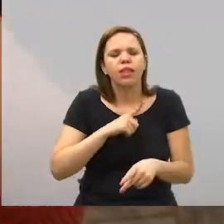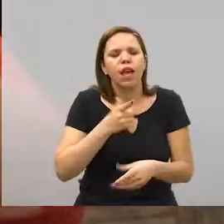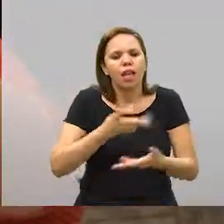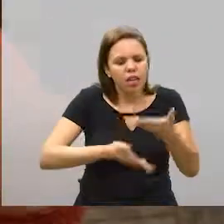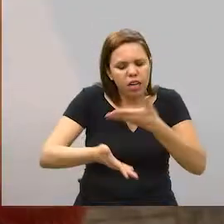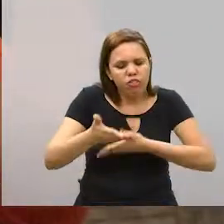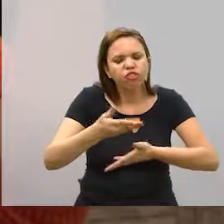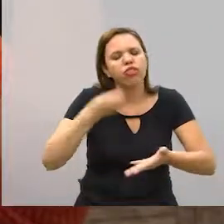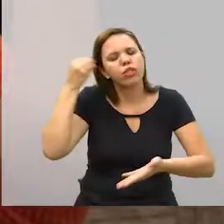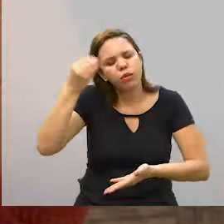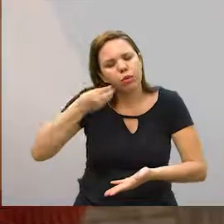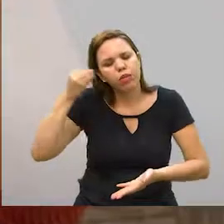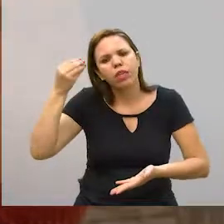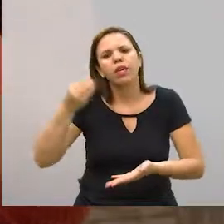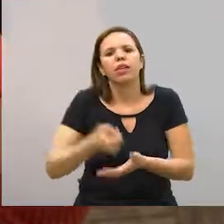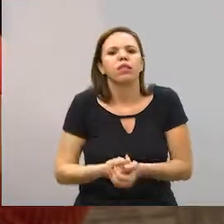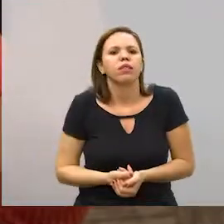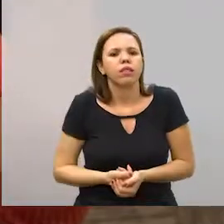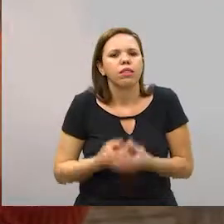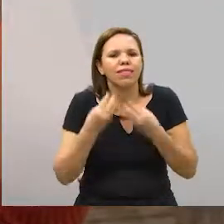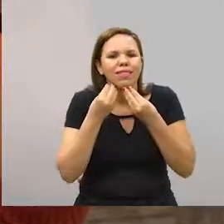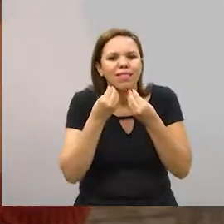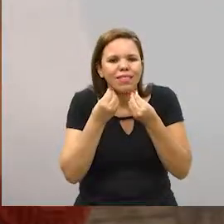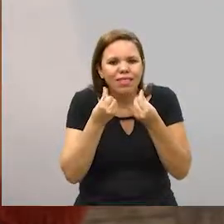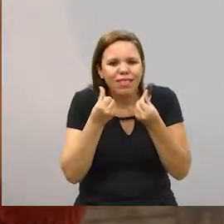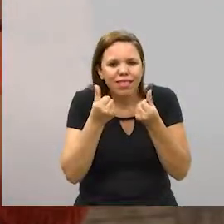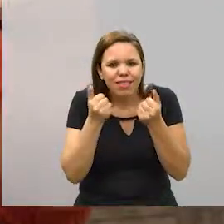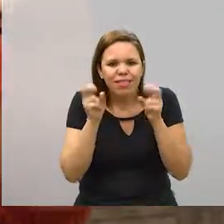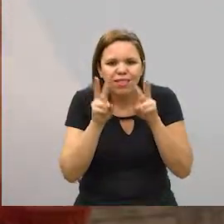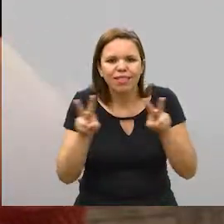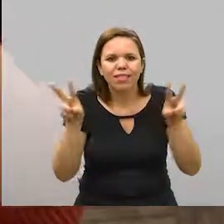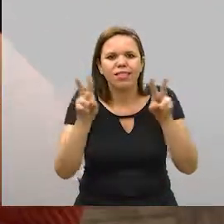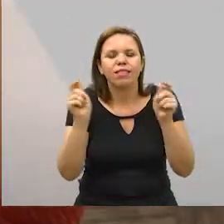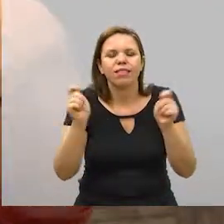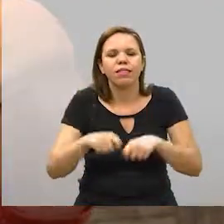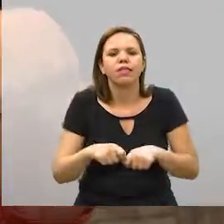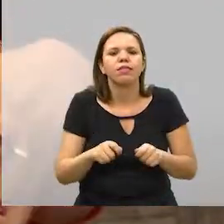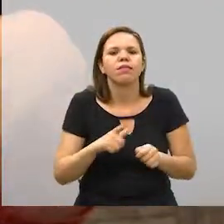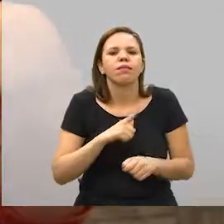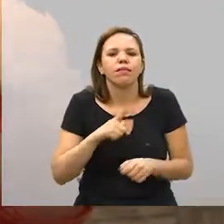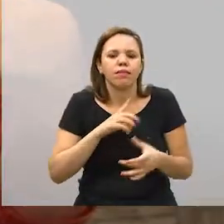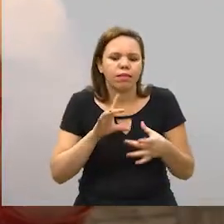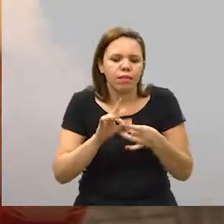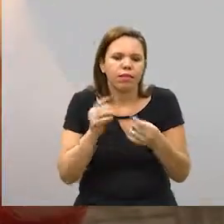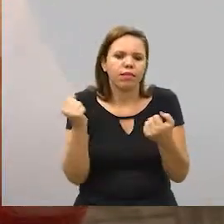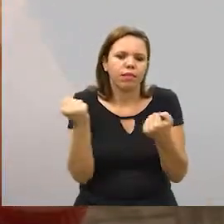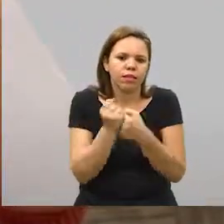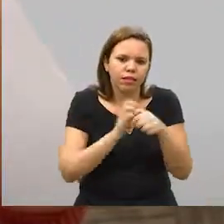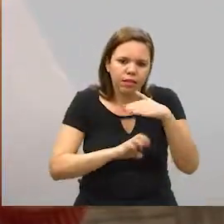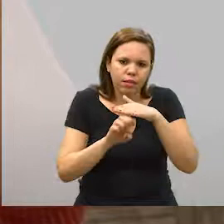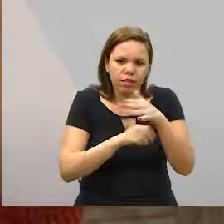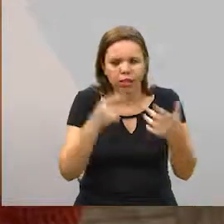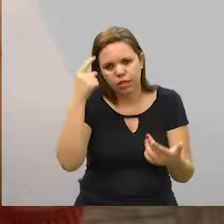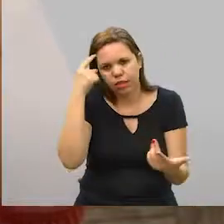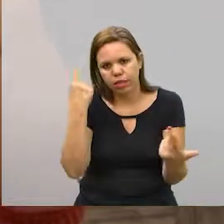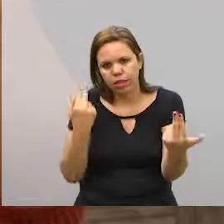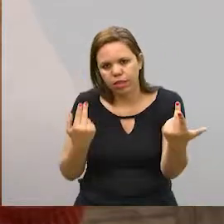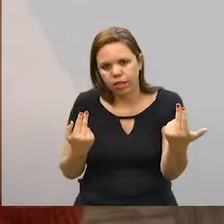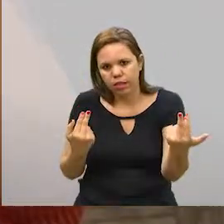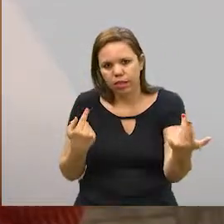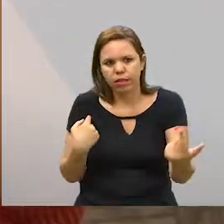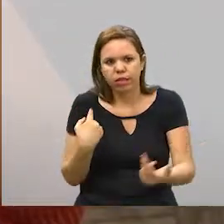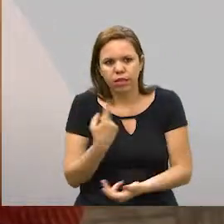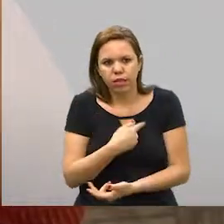de experiência, né? Uma vivência sensorial em que a gente possa ter parceiros que